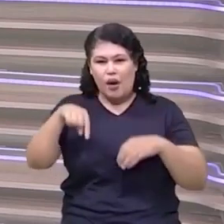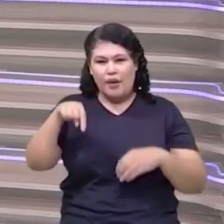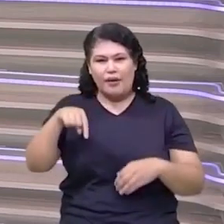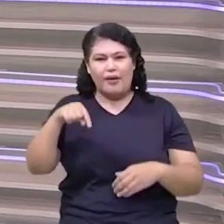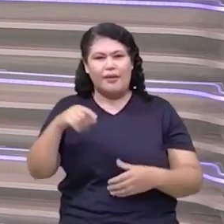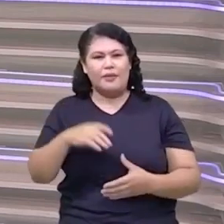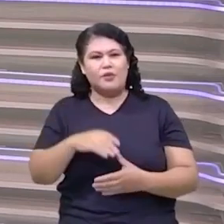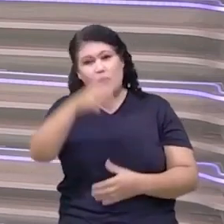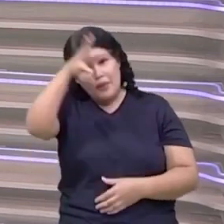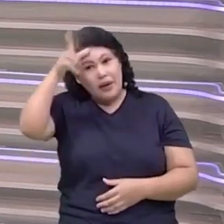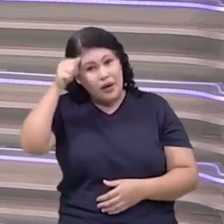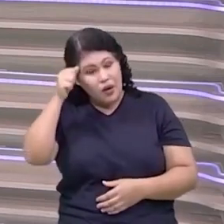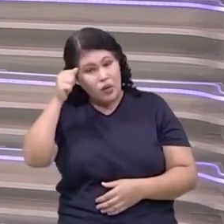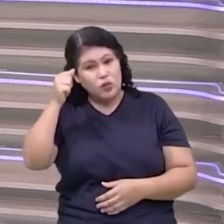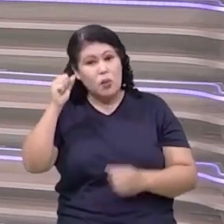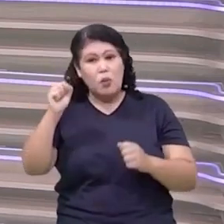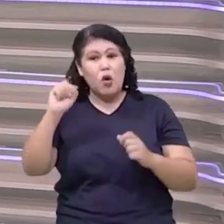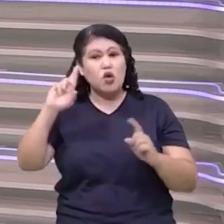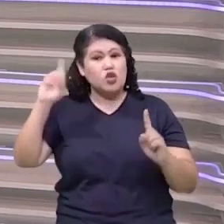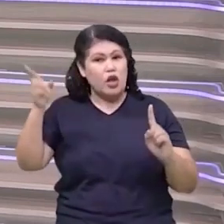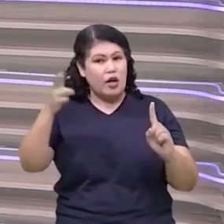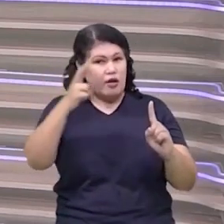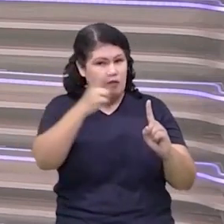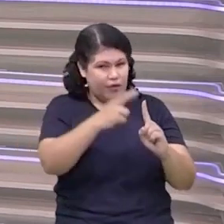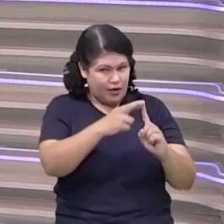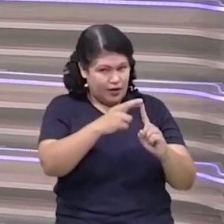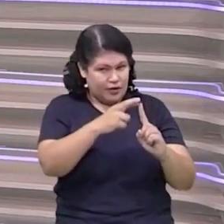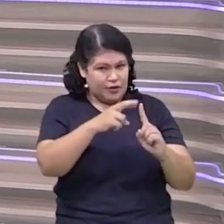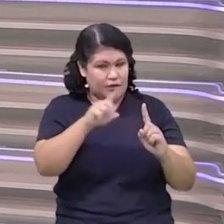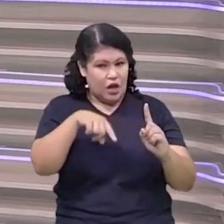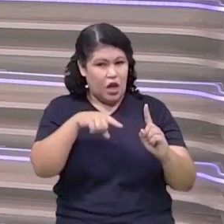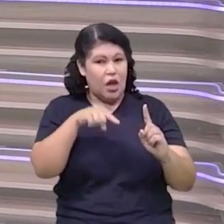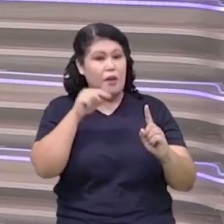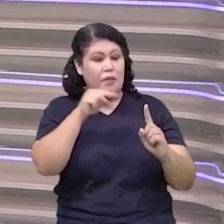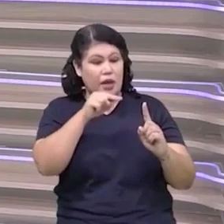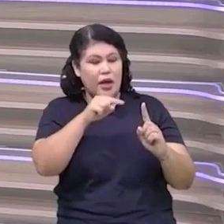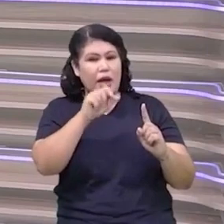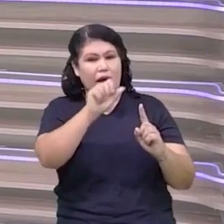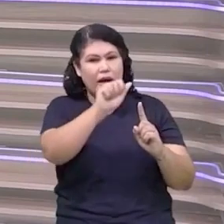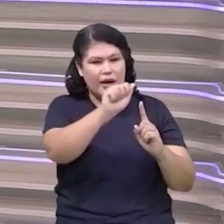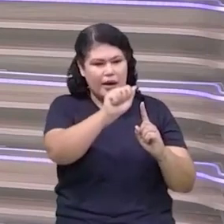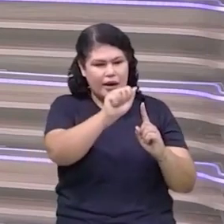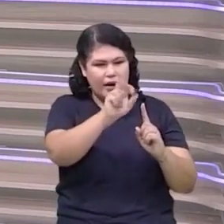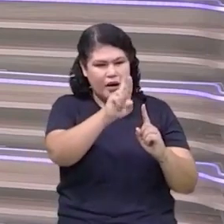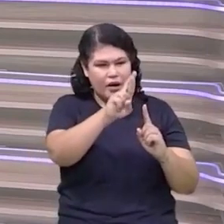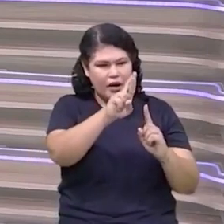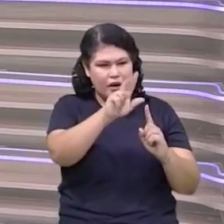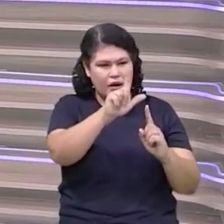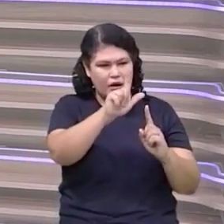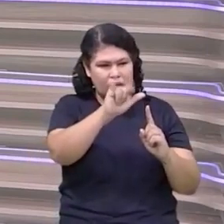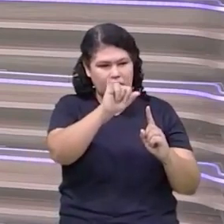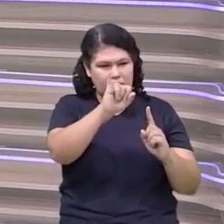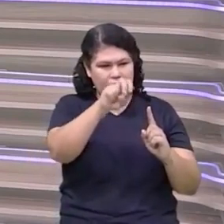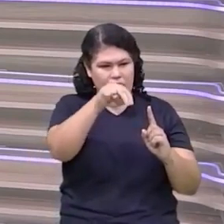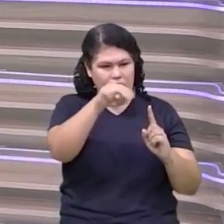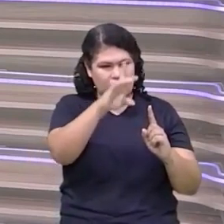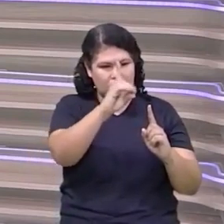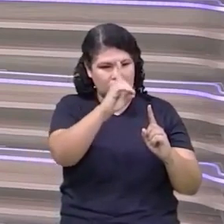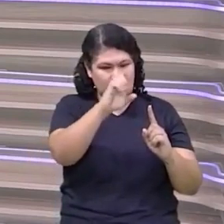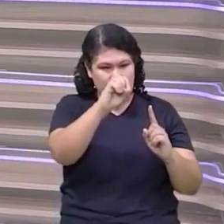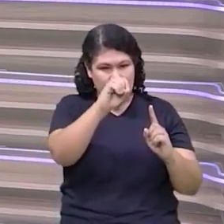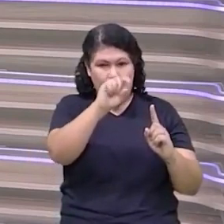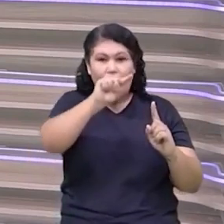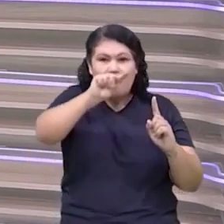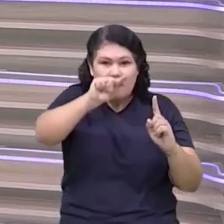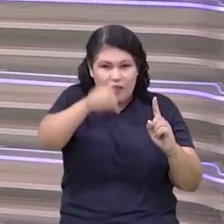entendeu? Fazer uma referência a ele. Um grande cantor de boi. Lembra? Percebe?